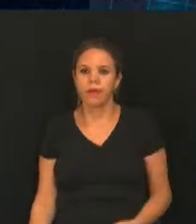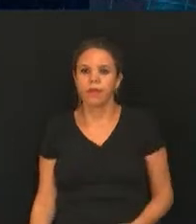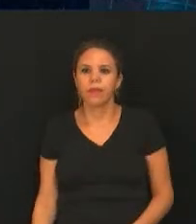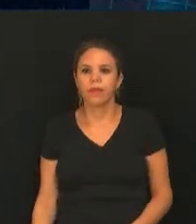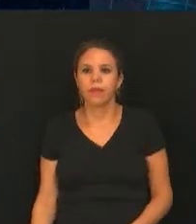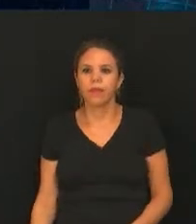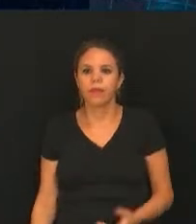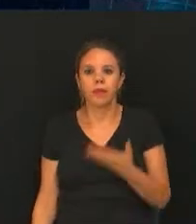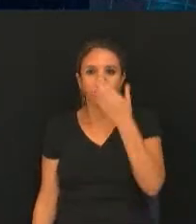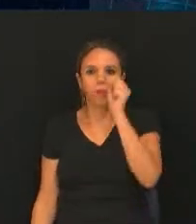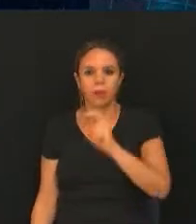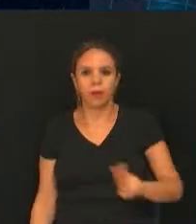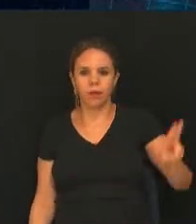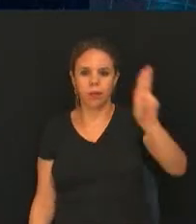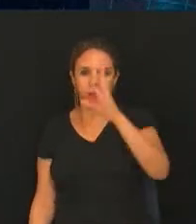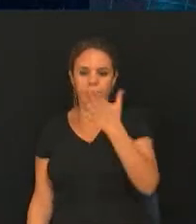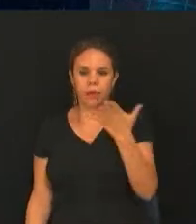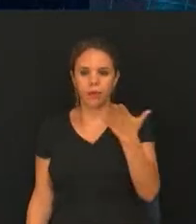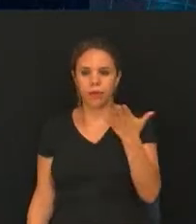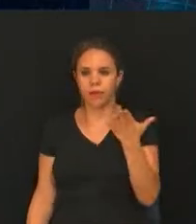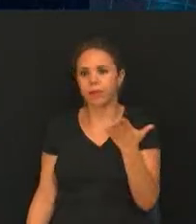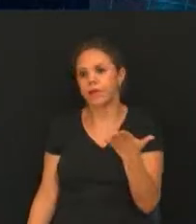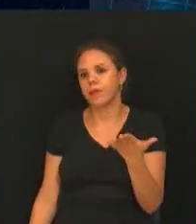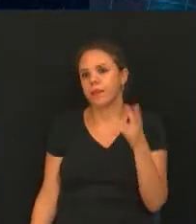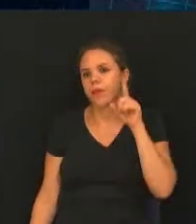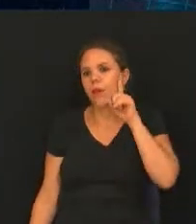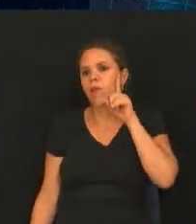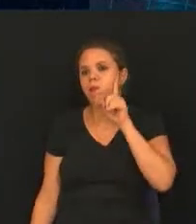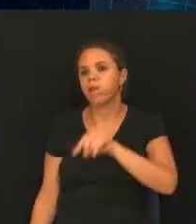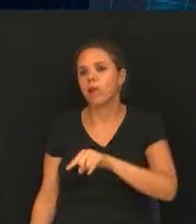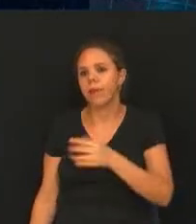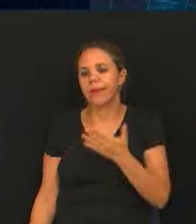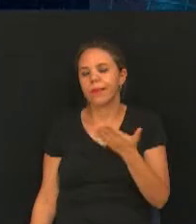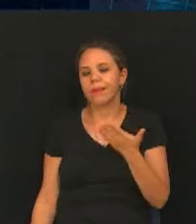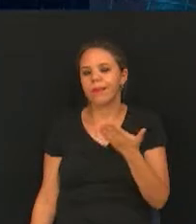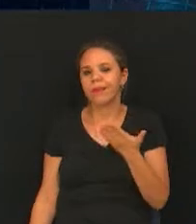48.398, Sumaré, 36.204, Americana,